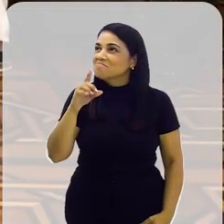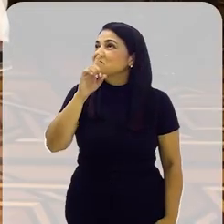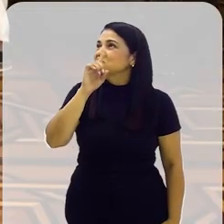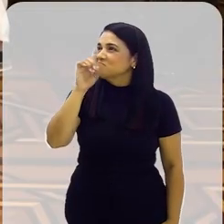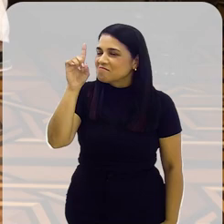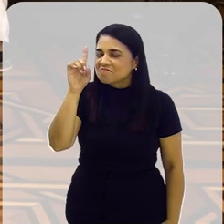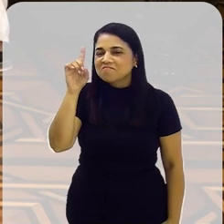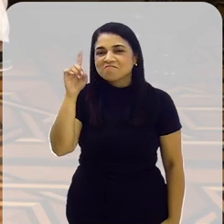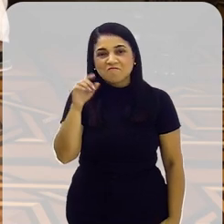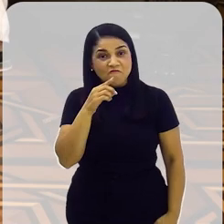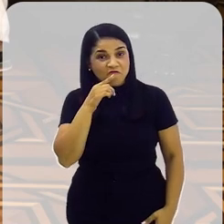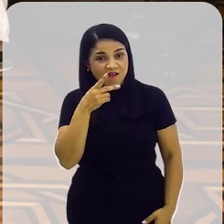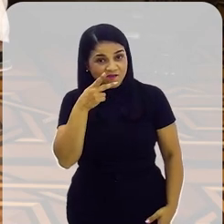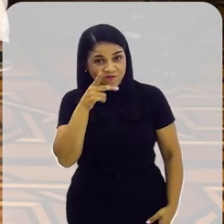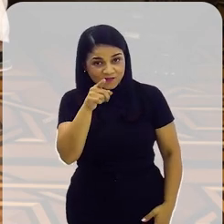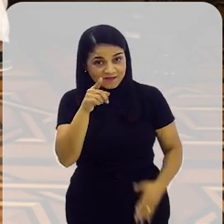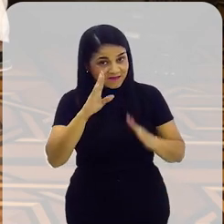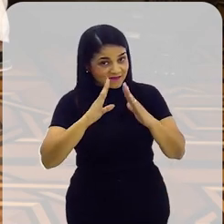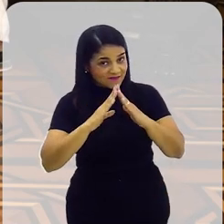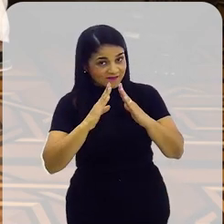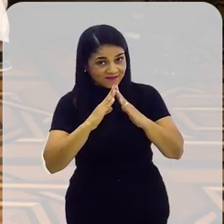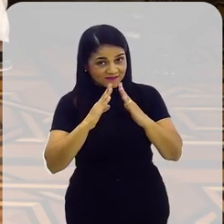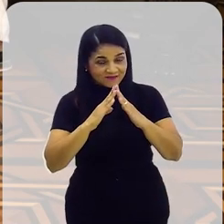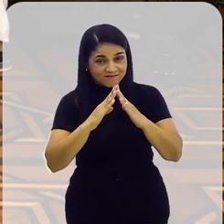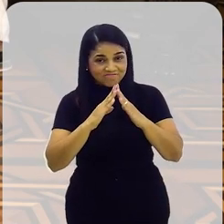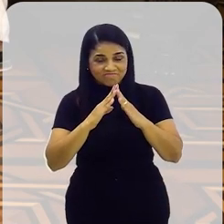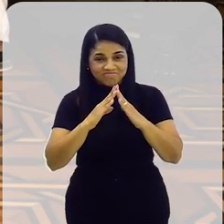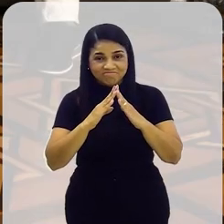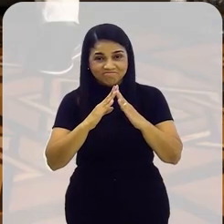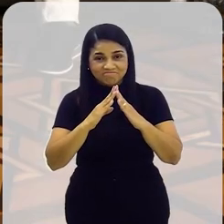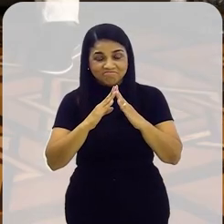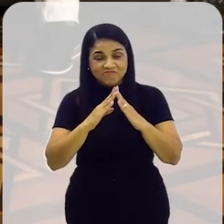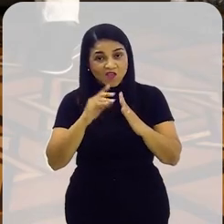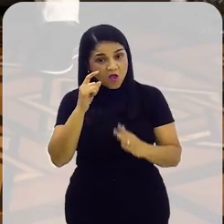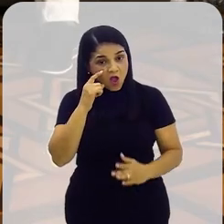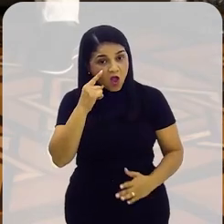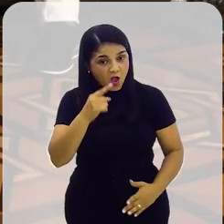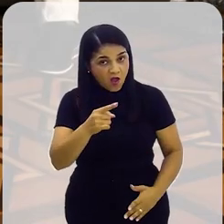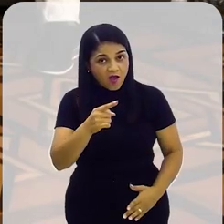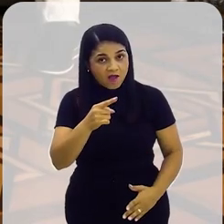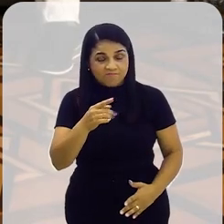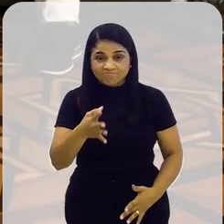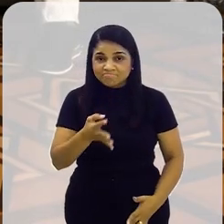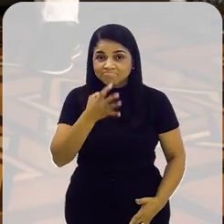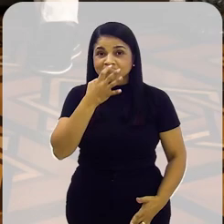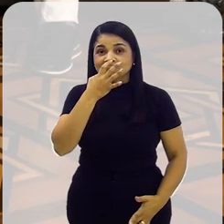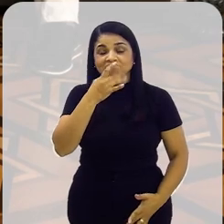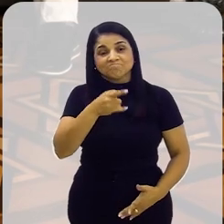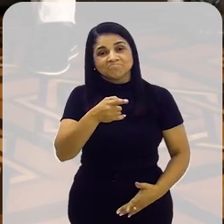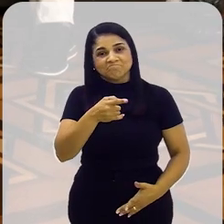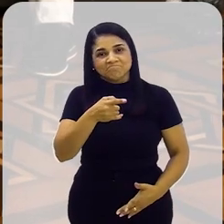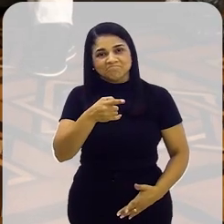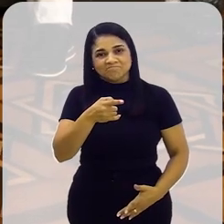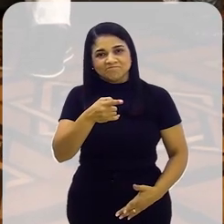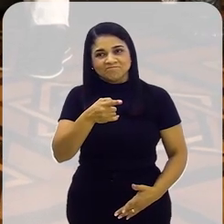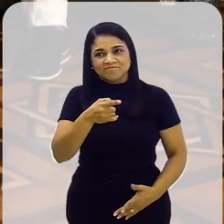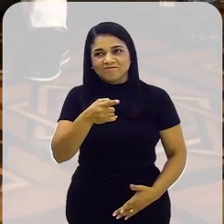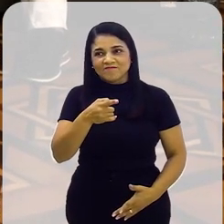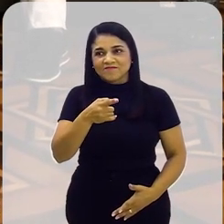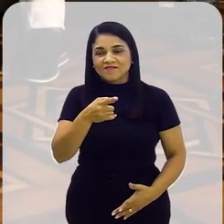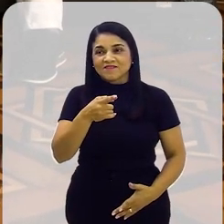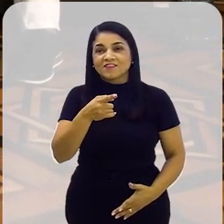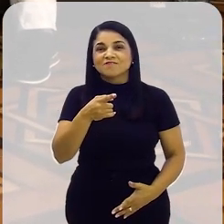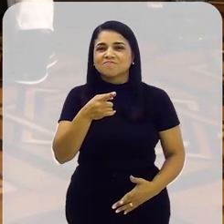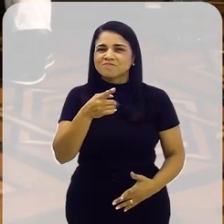Deixa eu falar com você em casa. Veja que coisa impressionante. Que coisa impressionante. Vou falar aqui com a